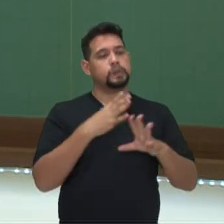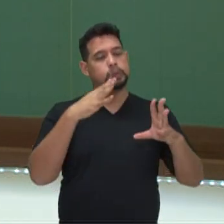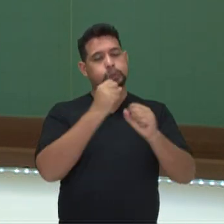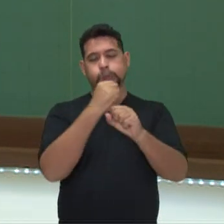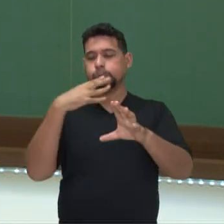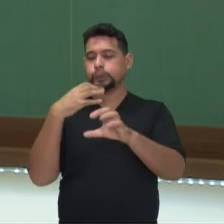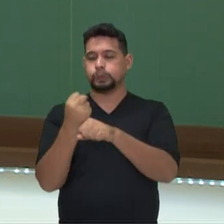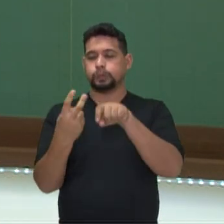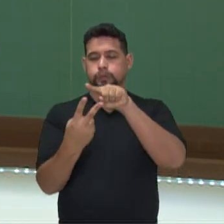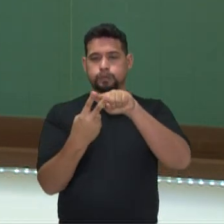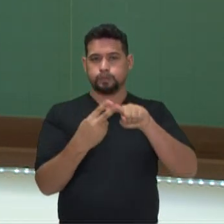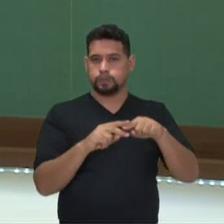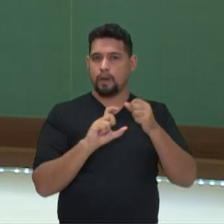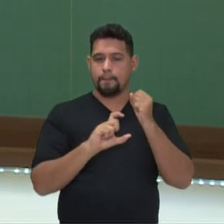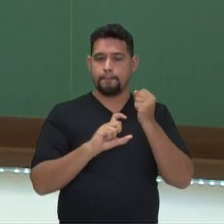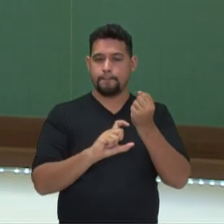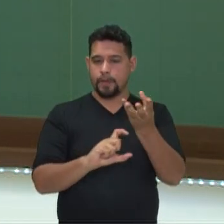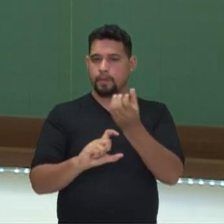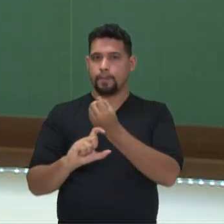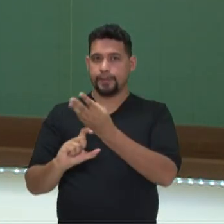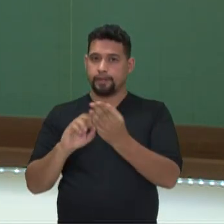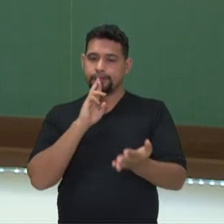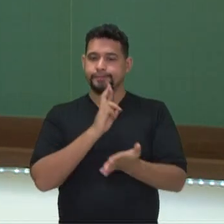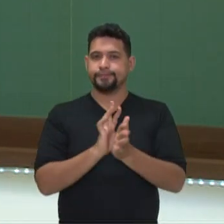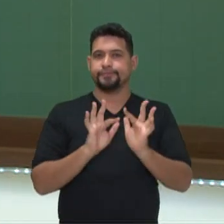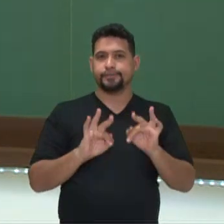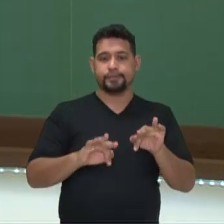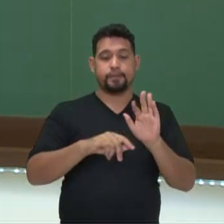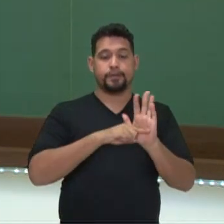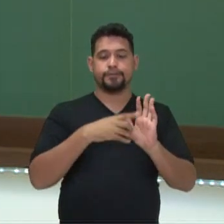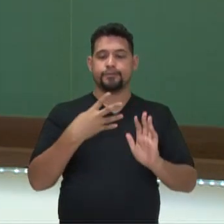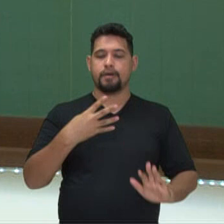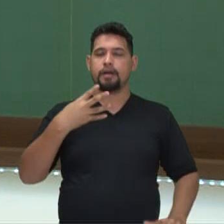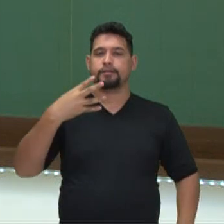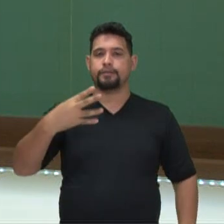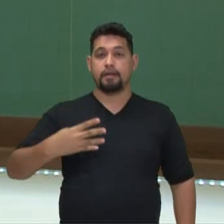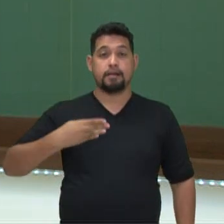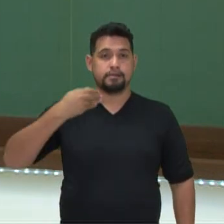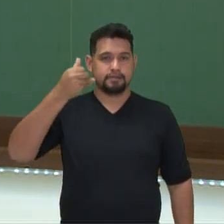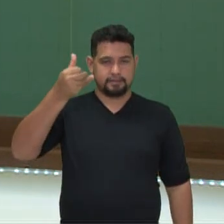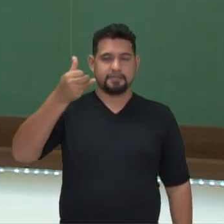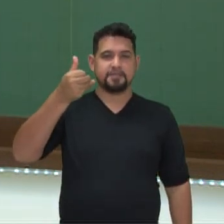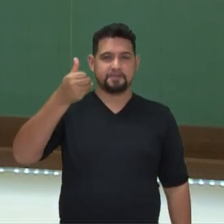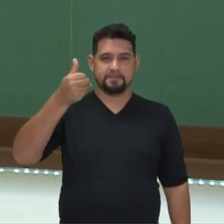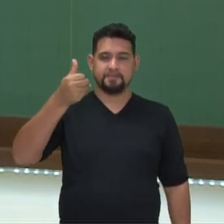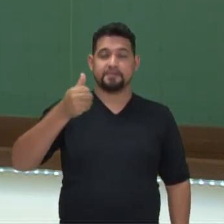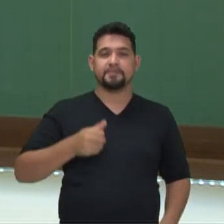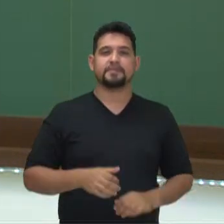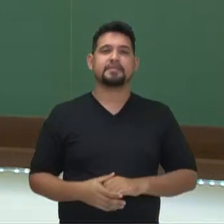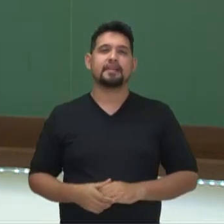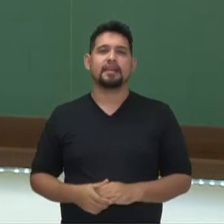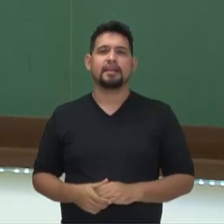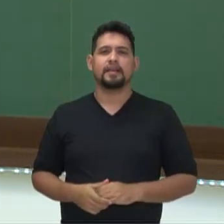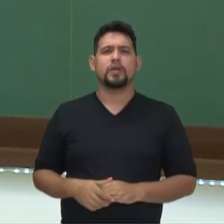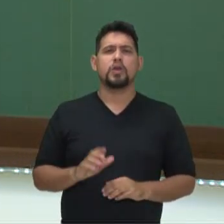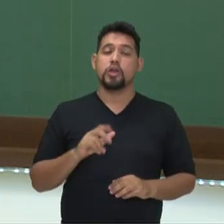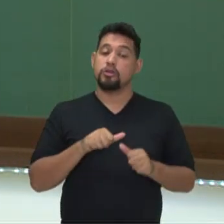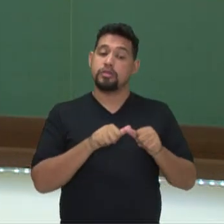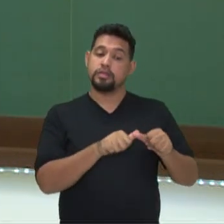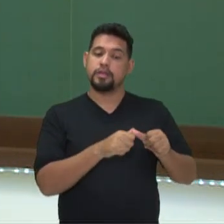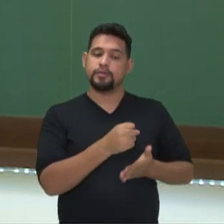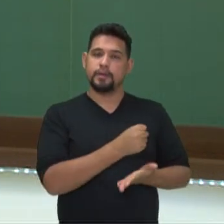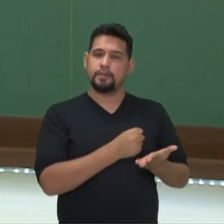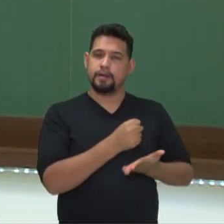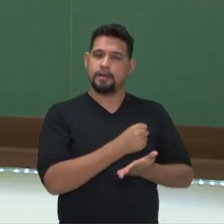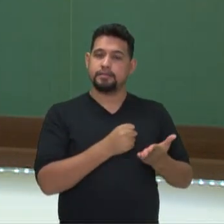dois expoentes e o resultado final, menos 4 elevado à sexta potência. Ou seja, eu conservo a